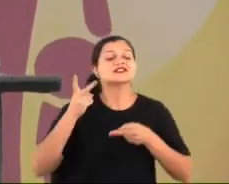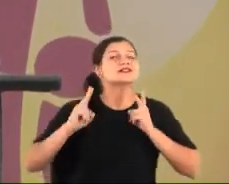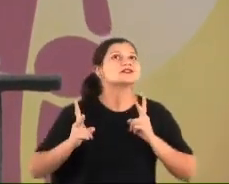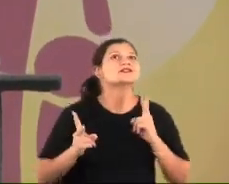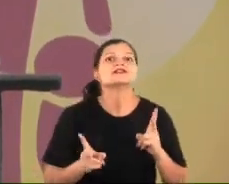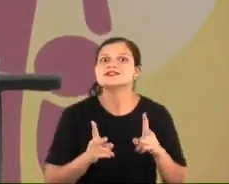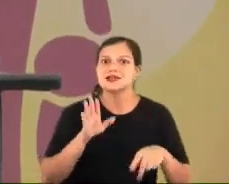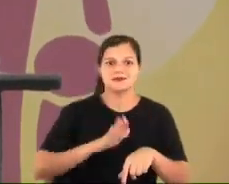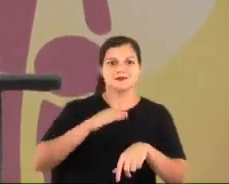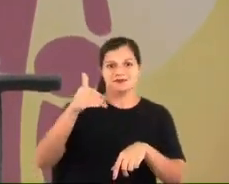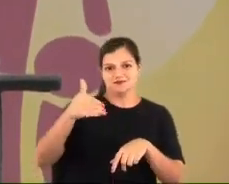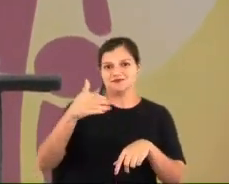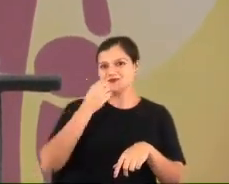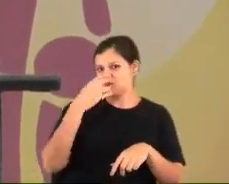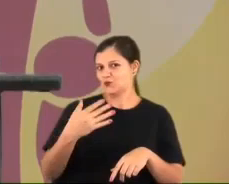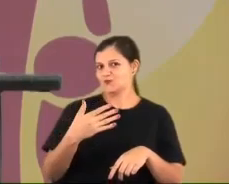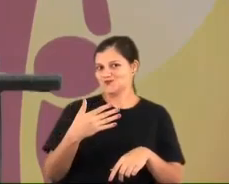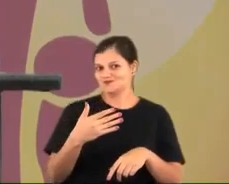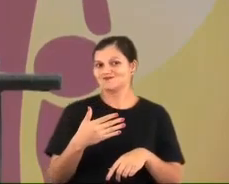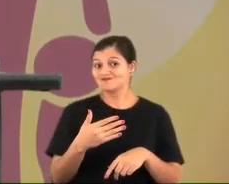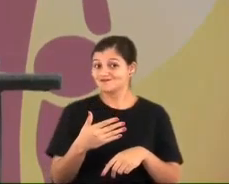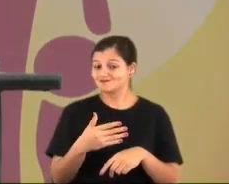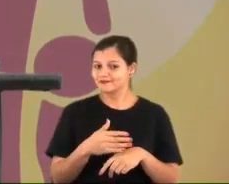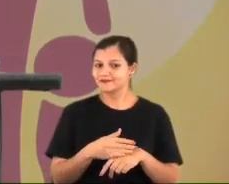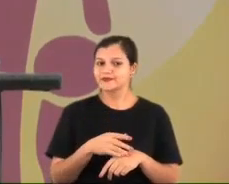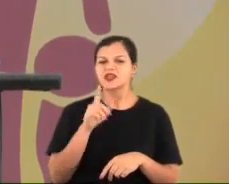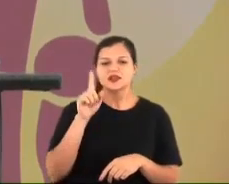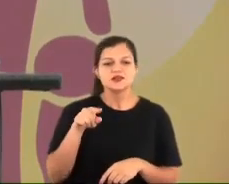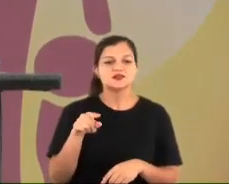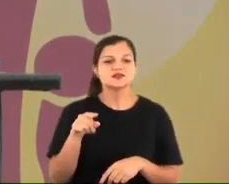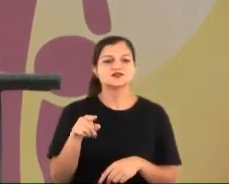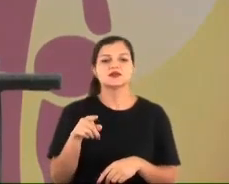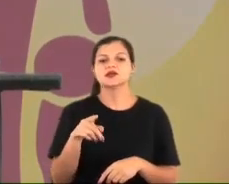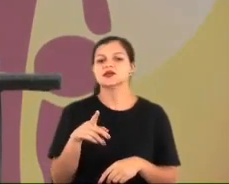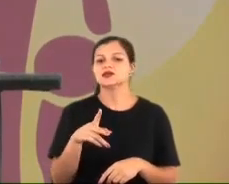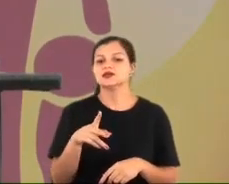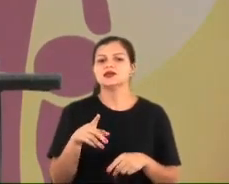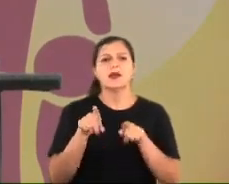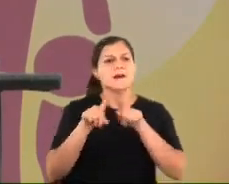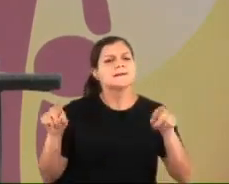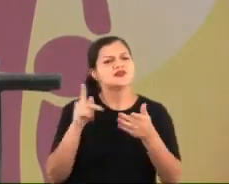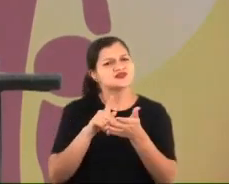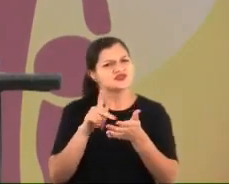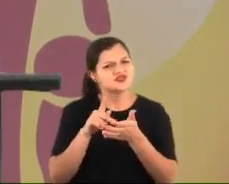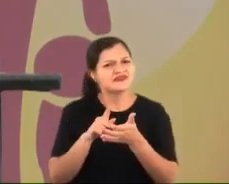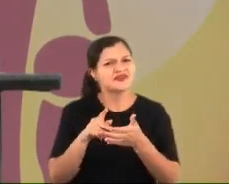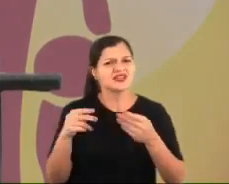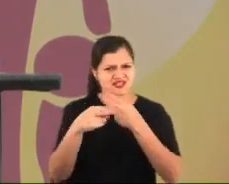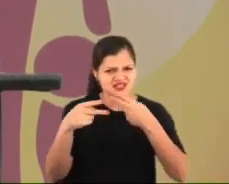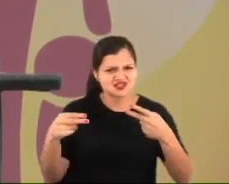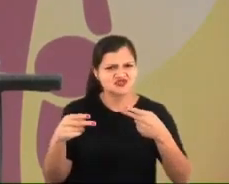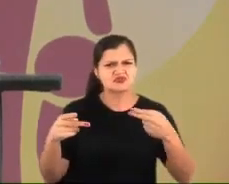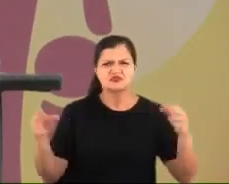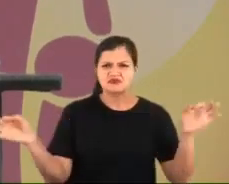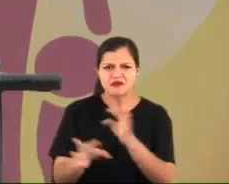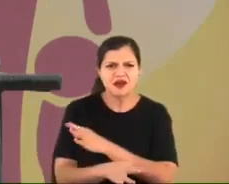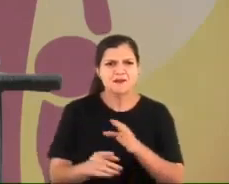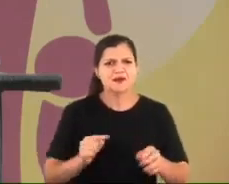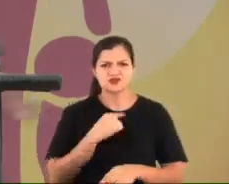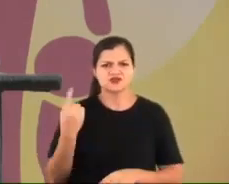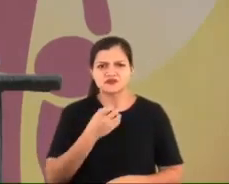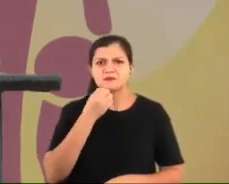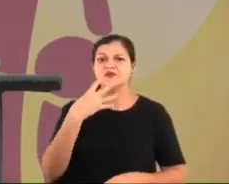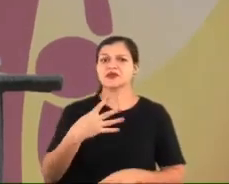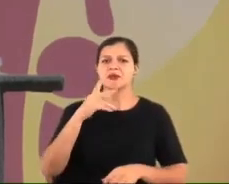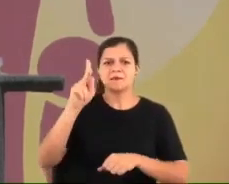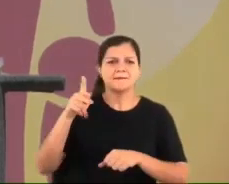mais. Isso aí é uma coisa meio trágica. Mas de verdade, isso vai passar. Nós vamos ficar bem. Daqui a pouco está